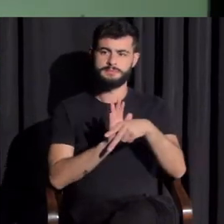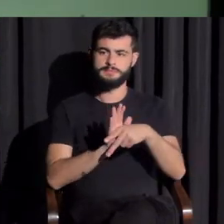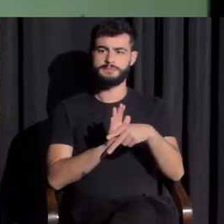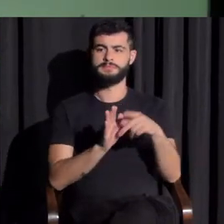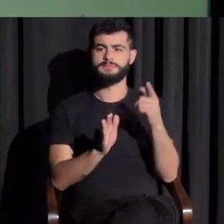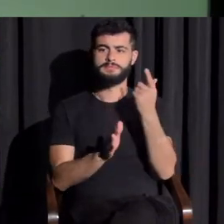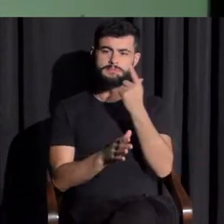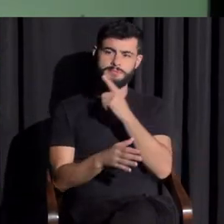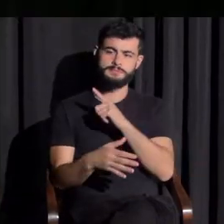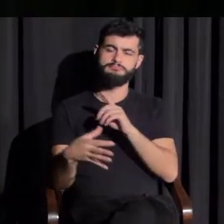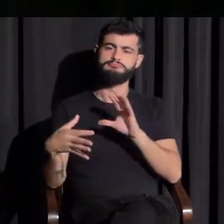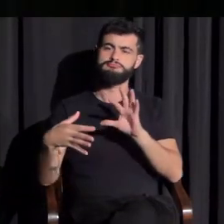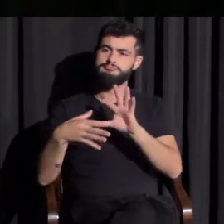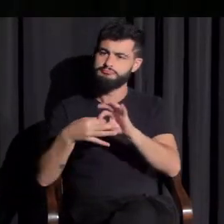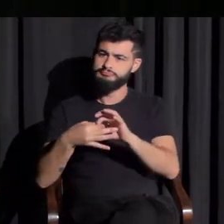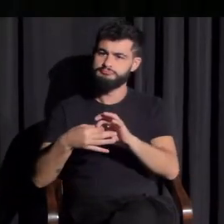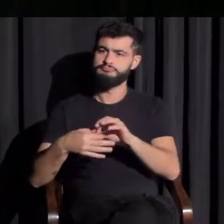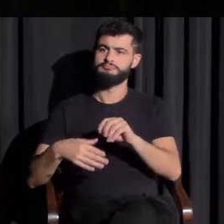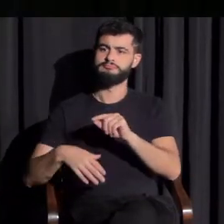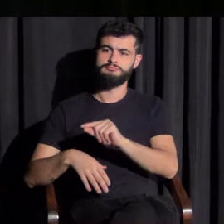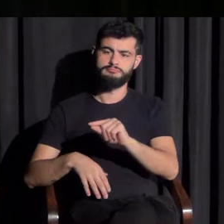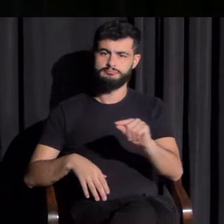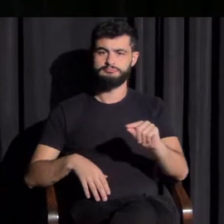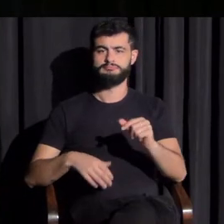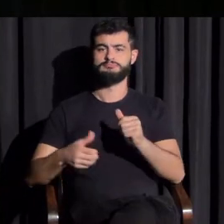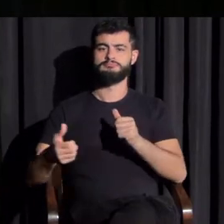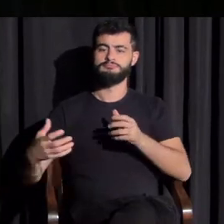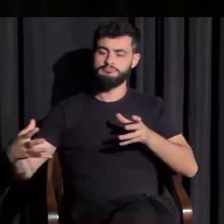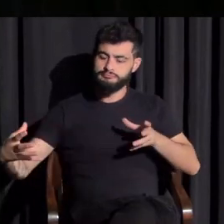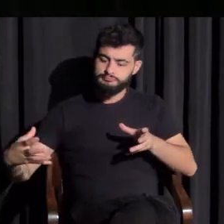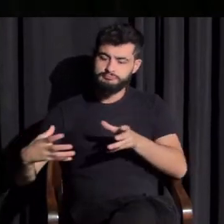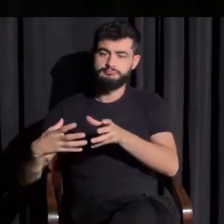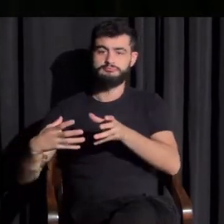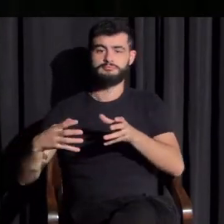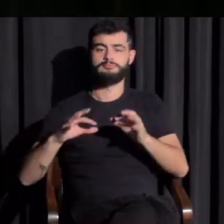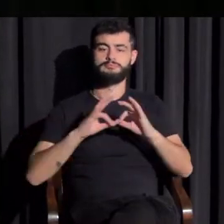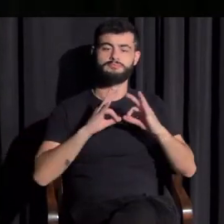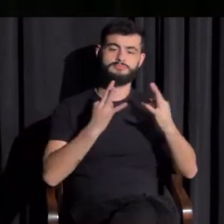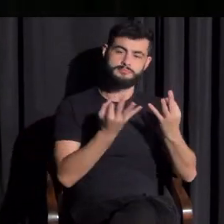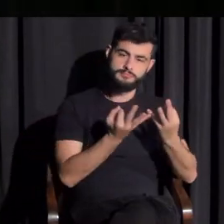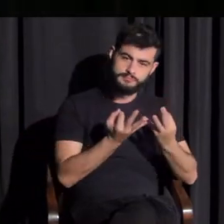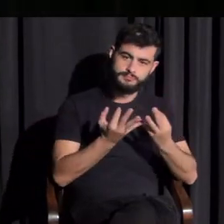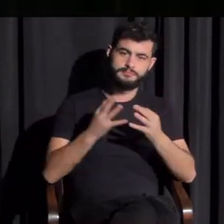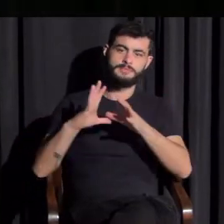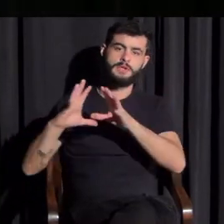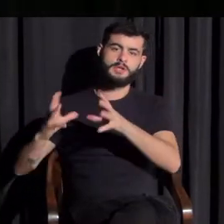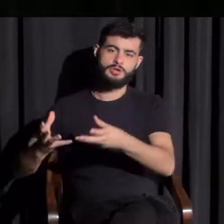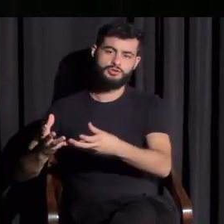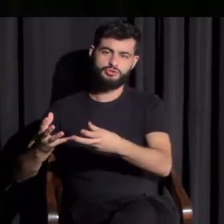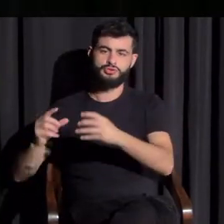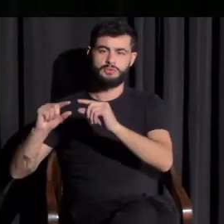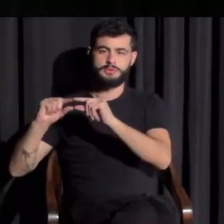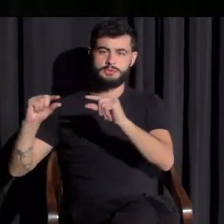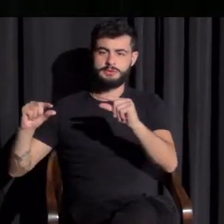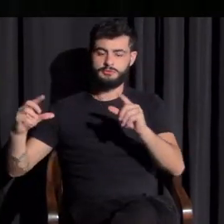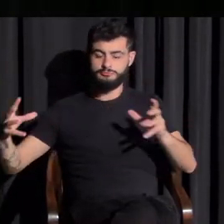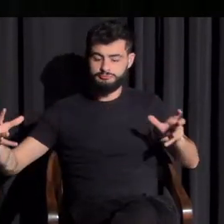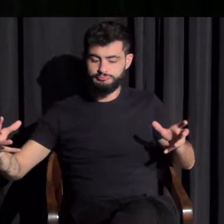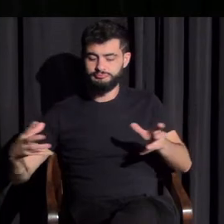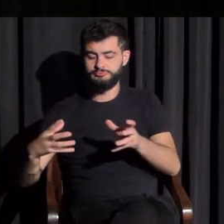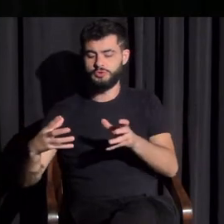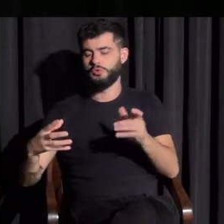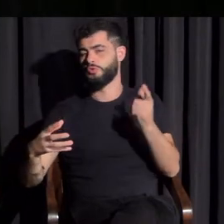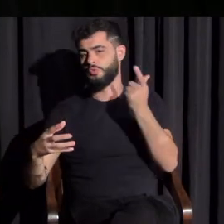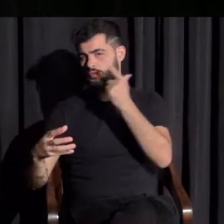aproximar as famílias das instituições e vice-versa. Embora esse seja um debate antigo, né, na